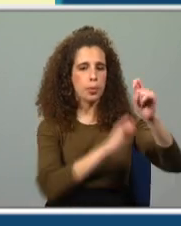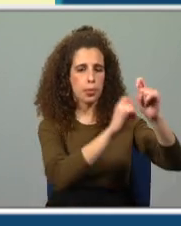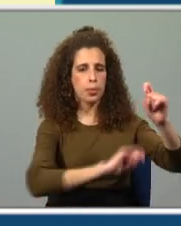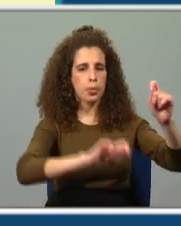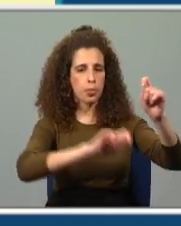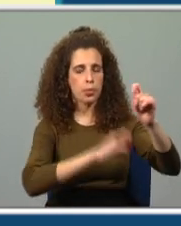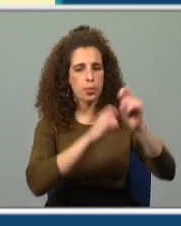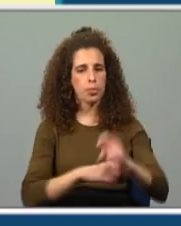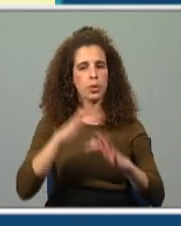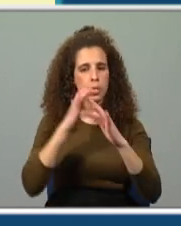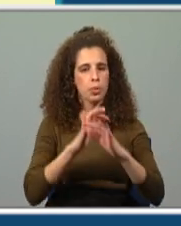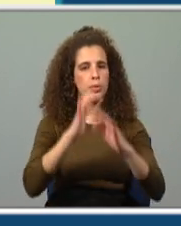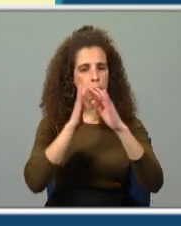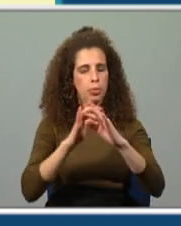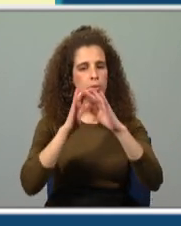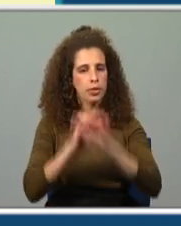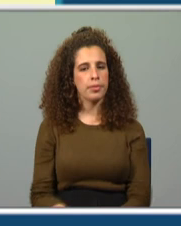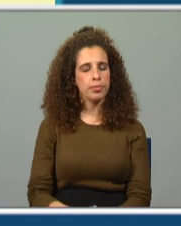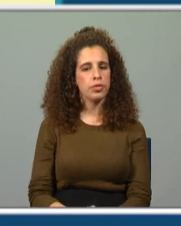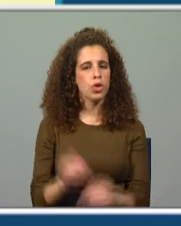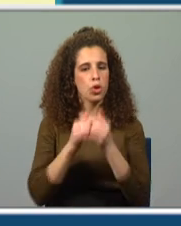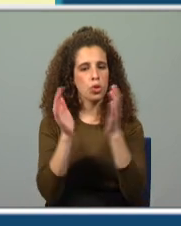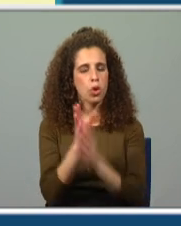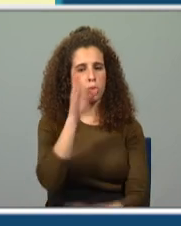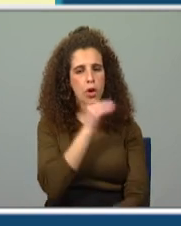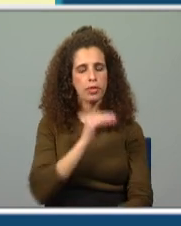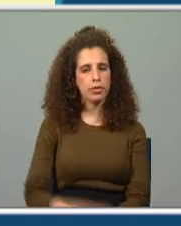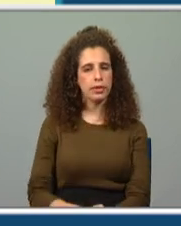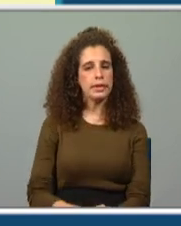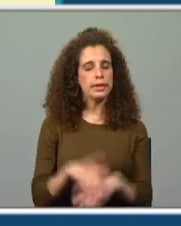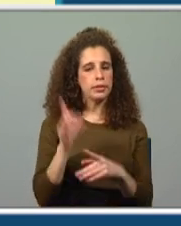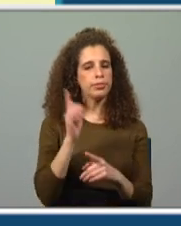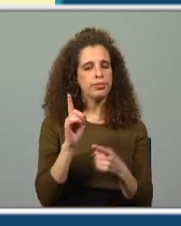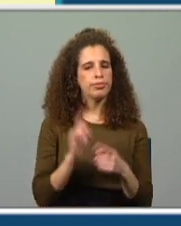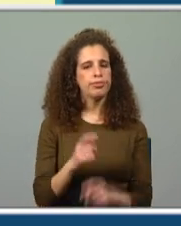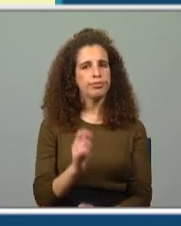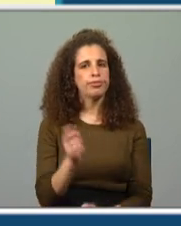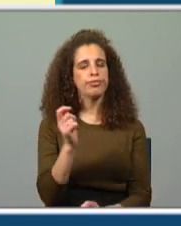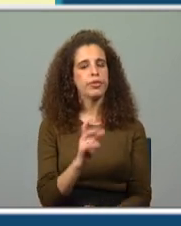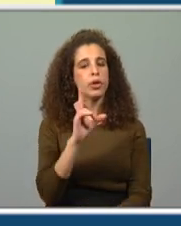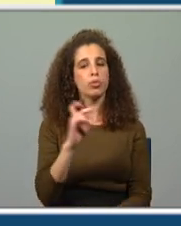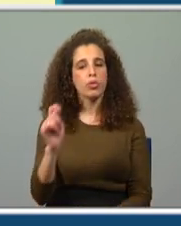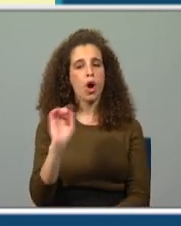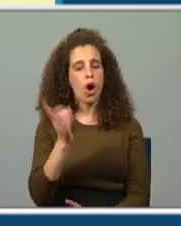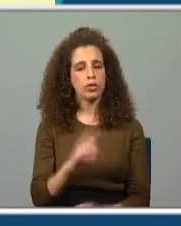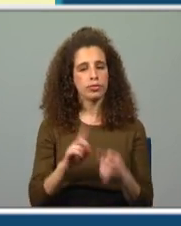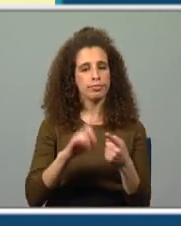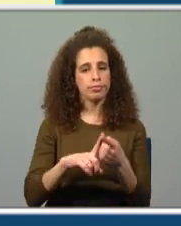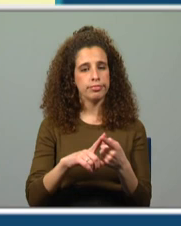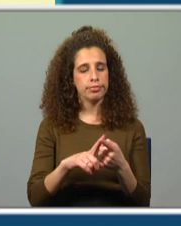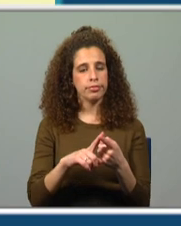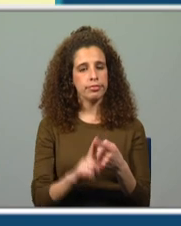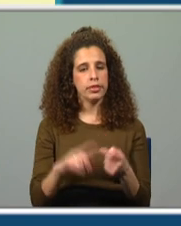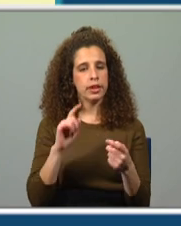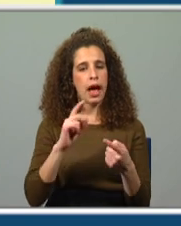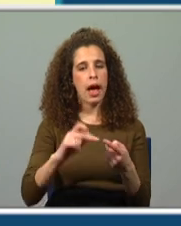guitarras, trompas, fagotes, clarinetes, flautas, saxofones, todos caladinhos. Então aqui, que recurso expressivo temos? Uma enumeração, uma